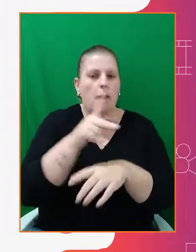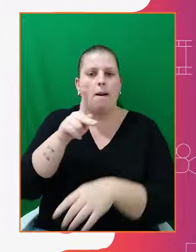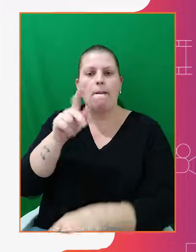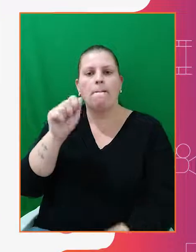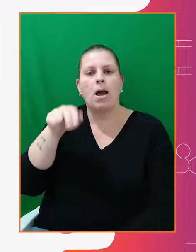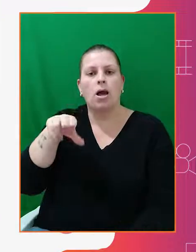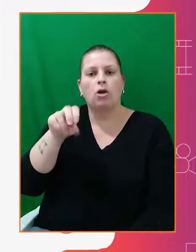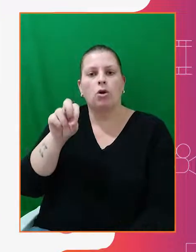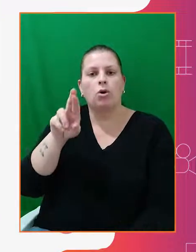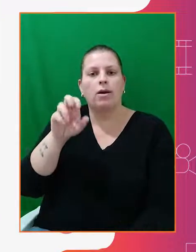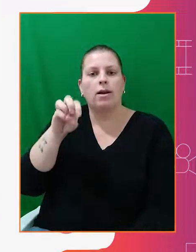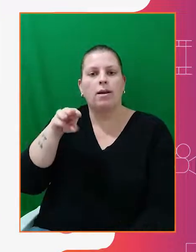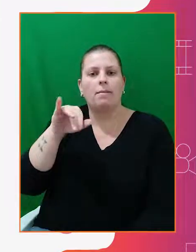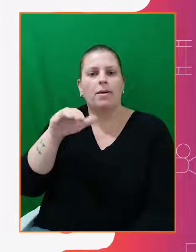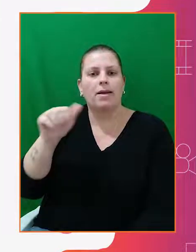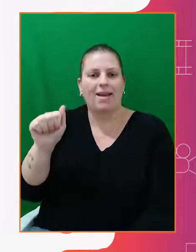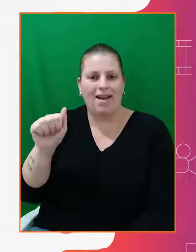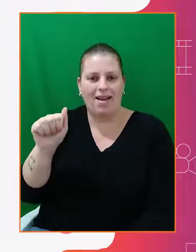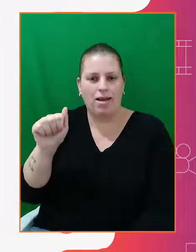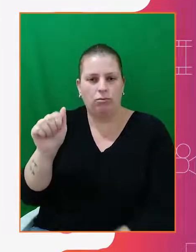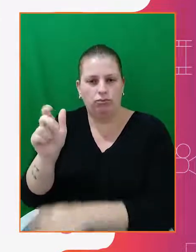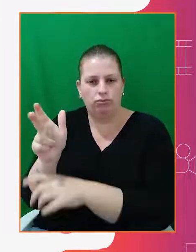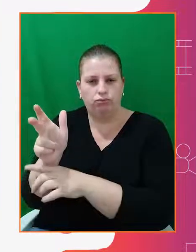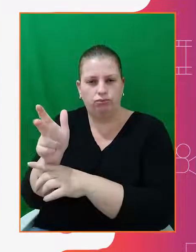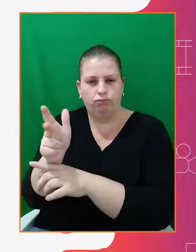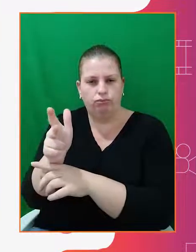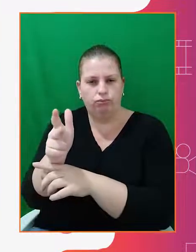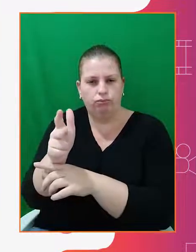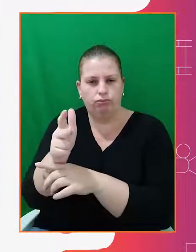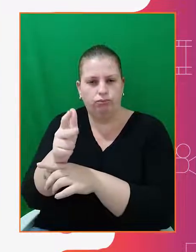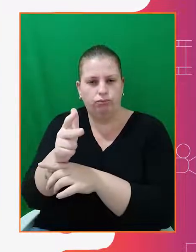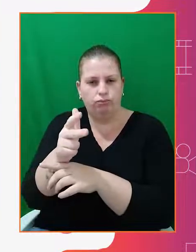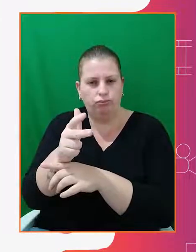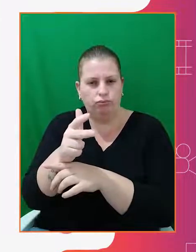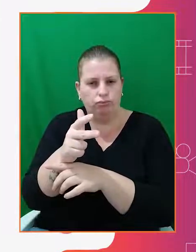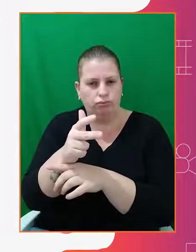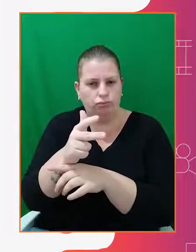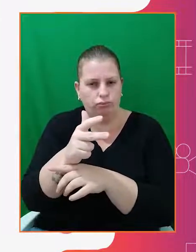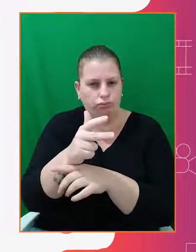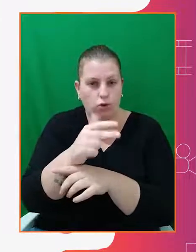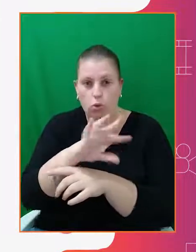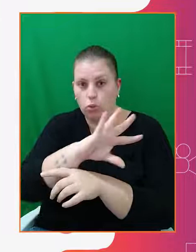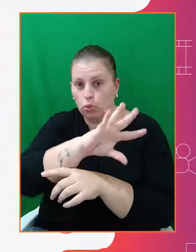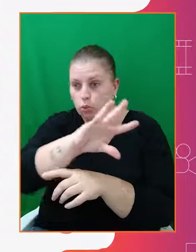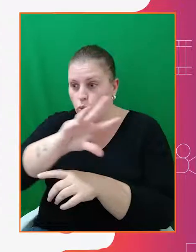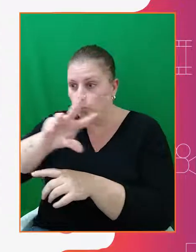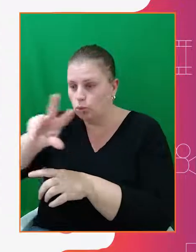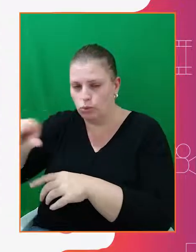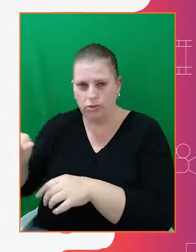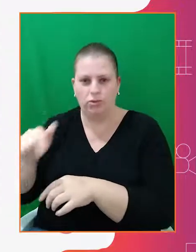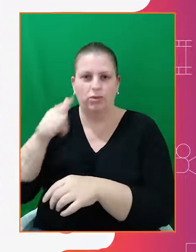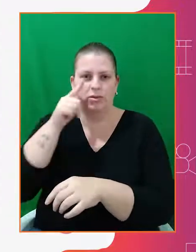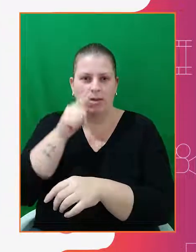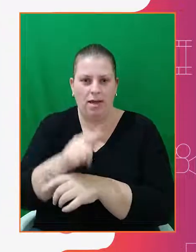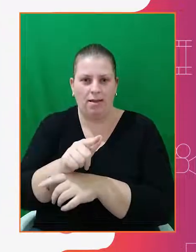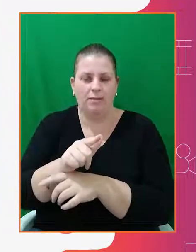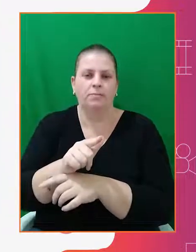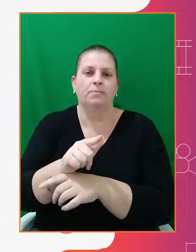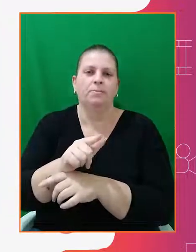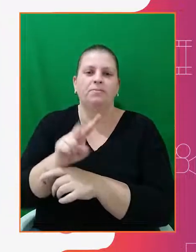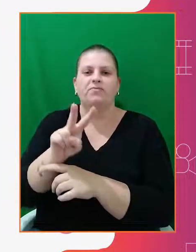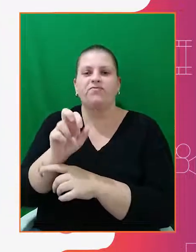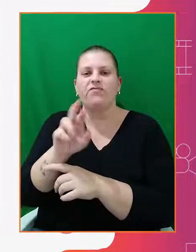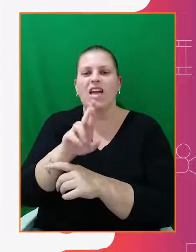próprio eixo. É como se a câmera estivesse parada e alguém rodasse ela no tripé, né? E aí a gente pode ter também uma